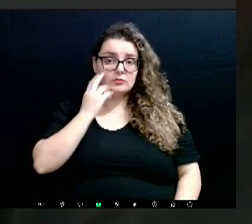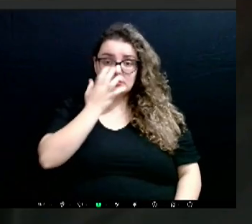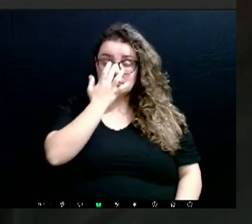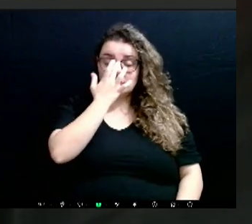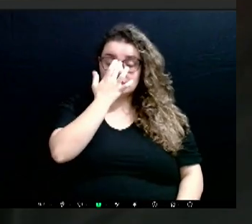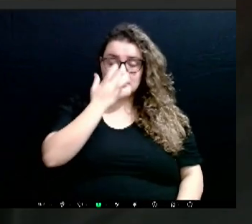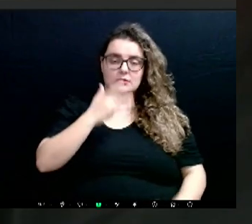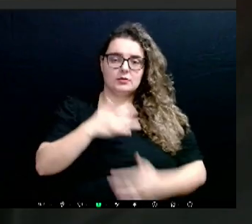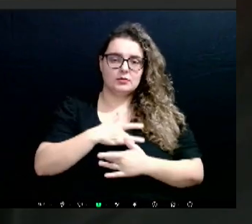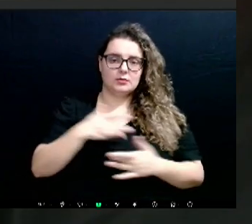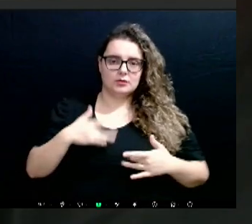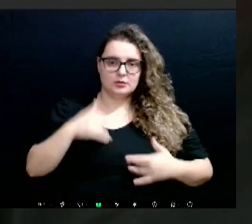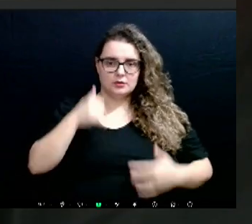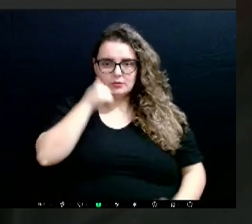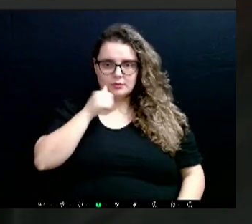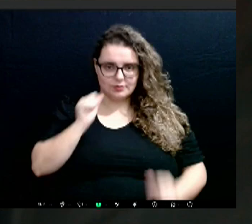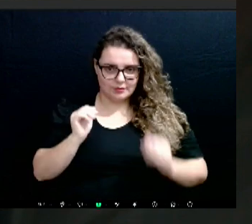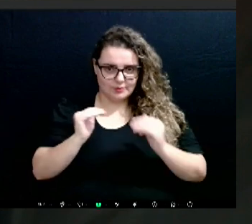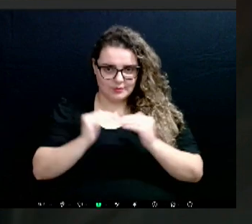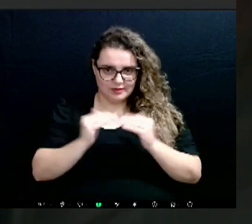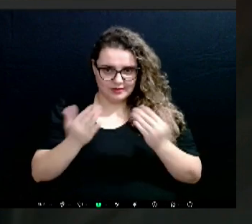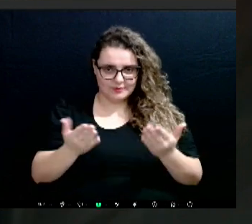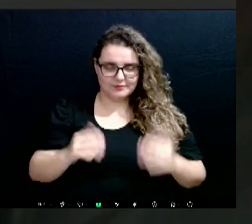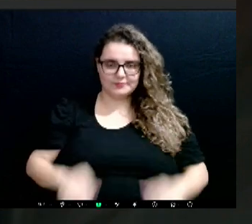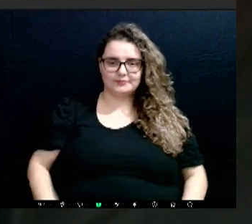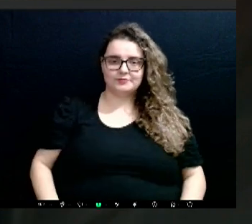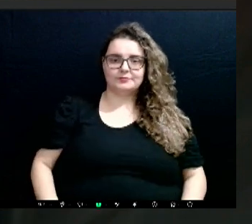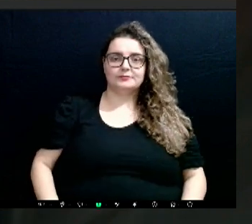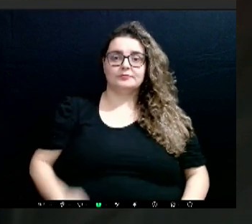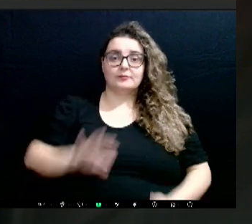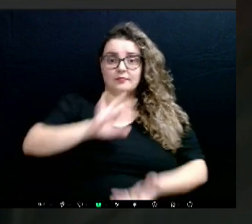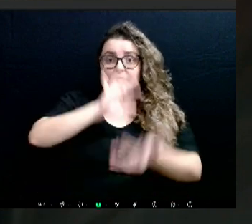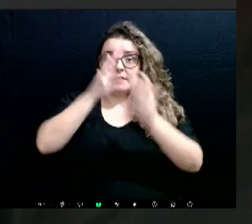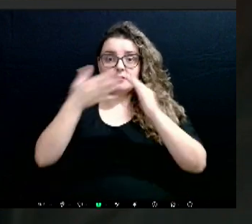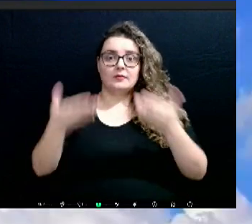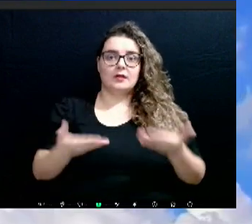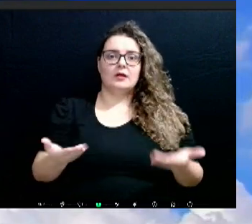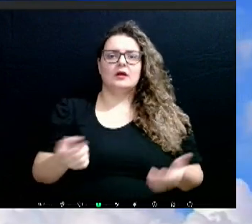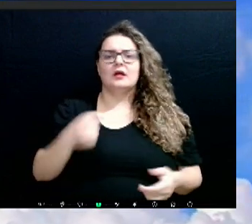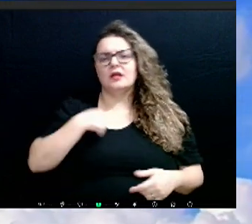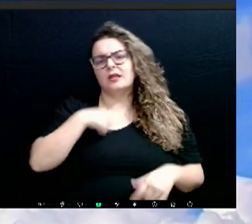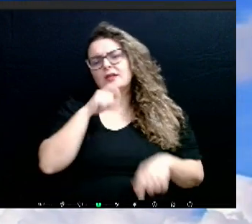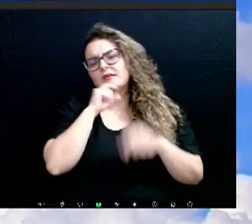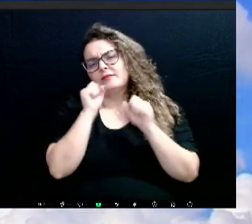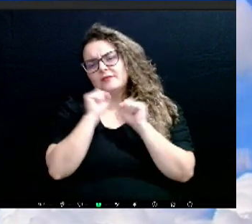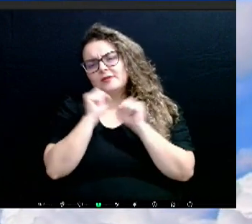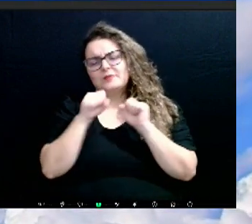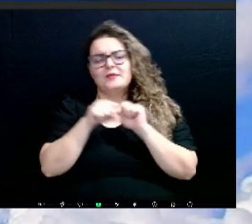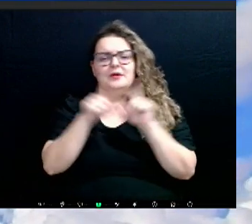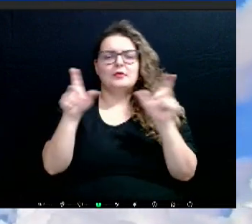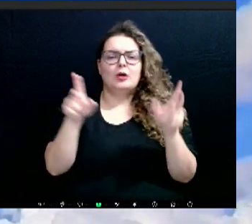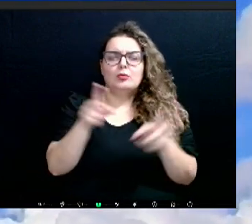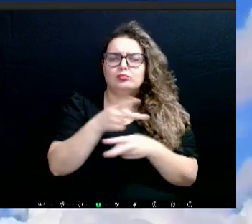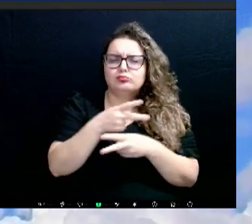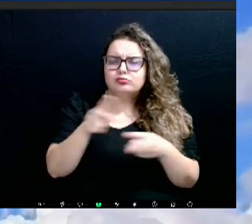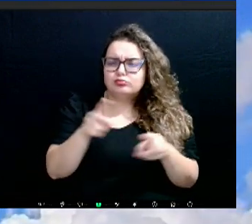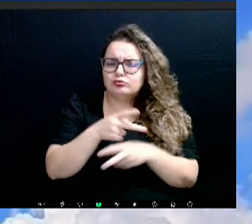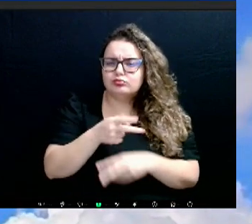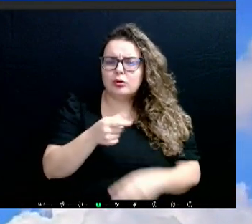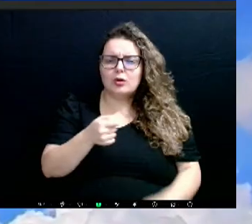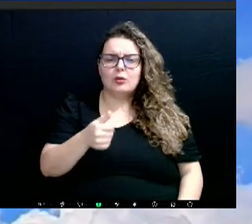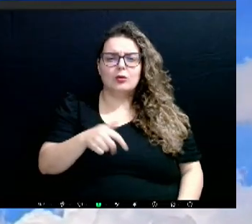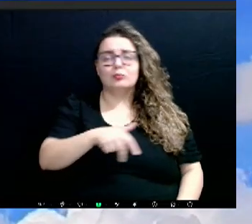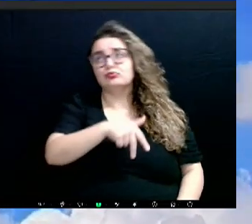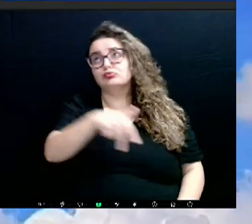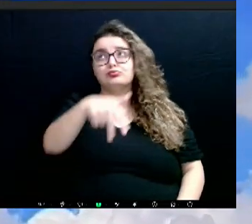da mulher. Combinado? Vamos lá para a previsão do tempo hoje. Eu tô com frio, amanheceu um vento, saí quase voando, que coisa